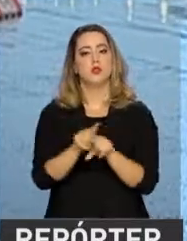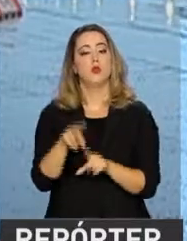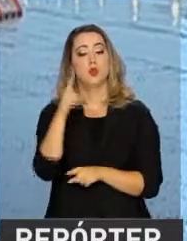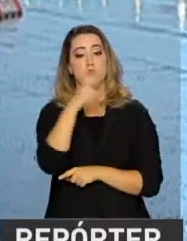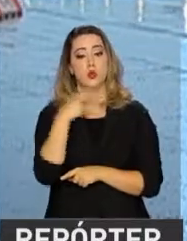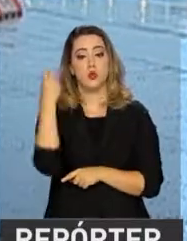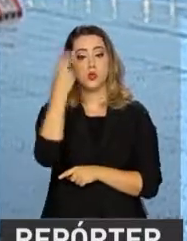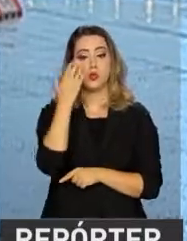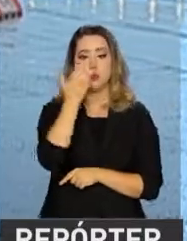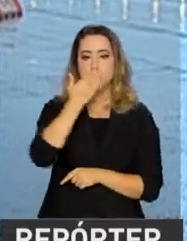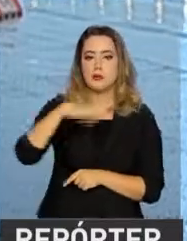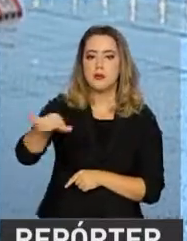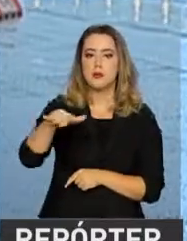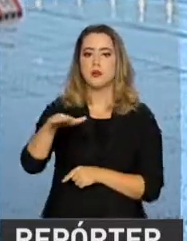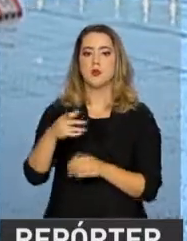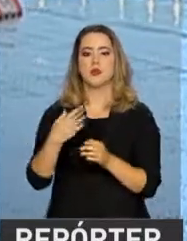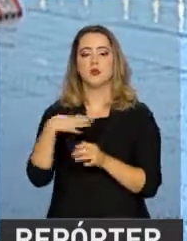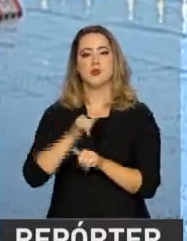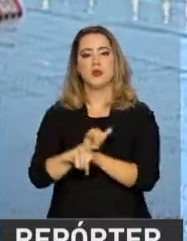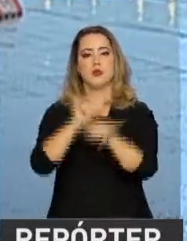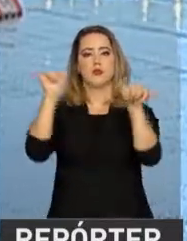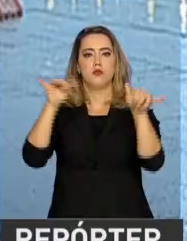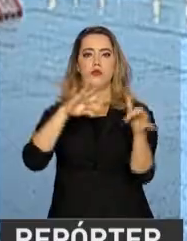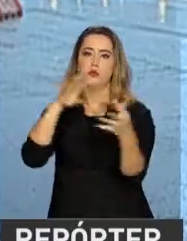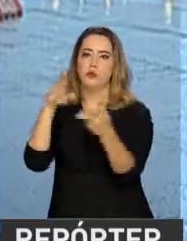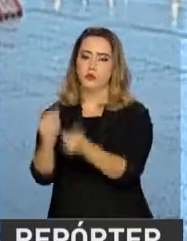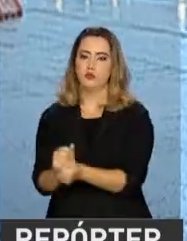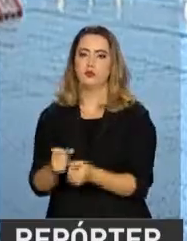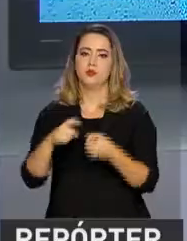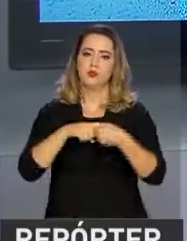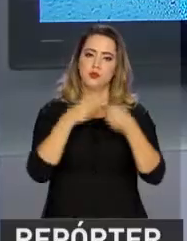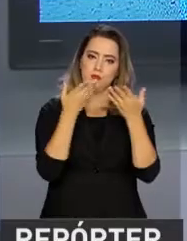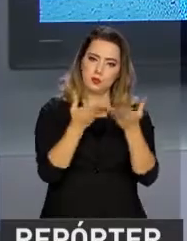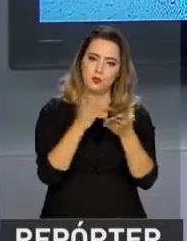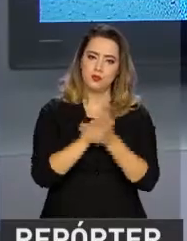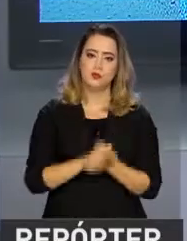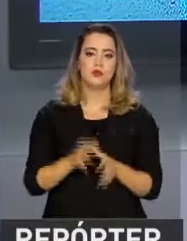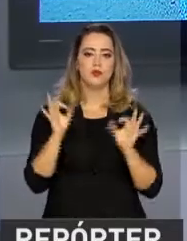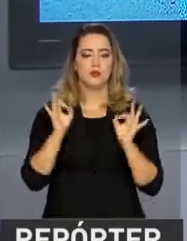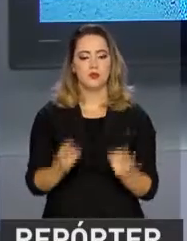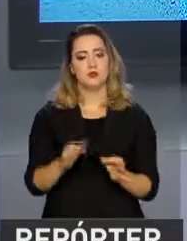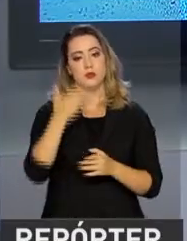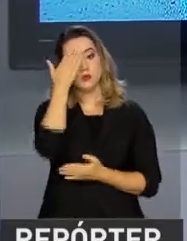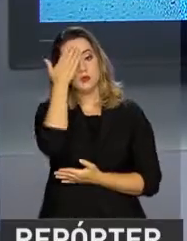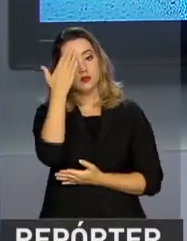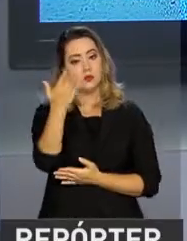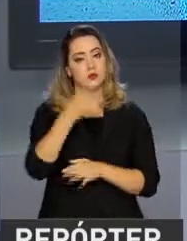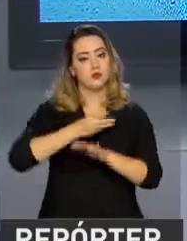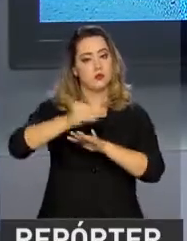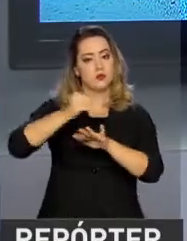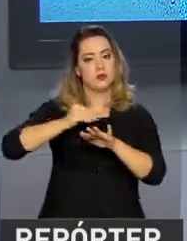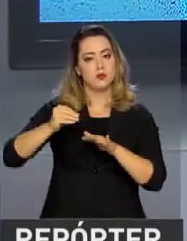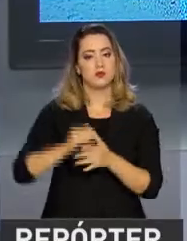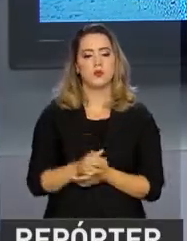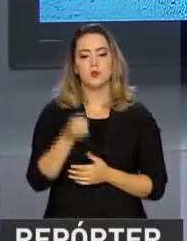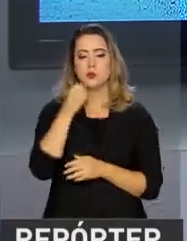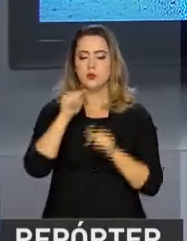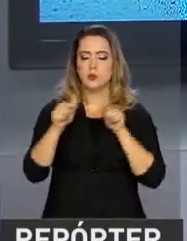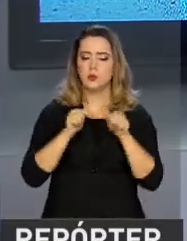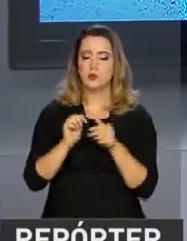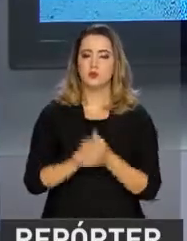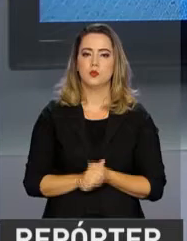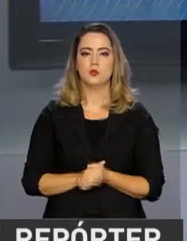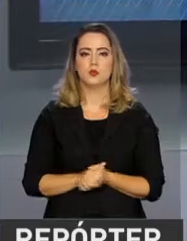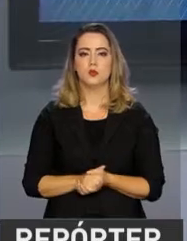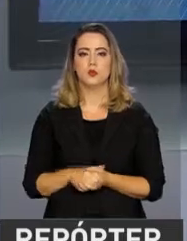duas horas e meia para vôos internacionais eu voto com você roberto é isso aí muito obrigado pago pelas informações bom trabalho aí